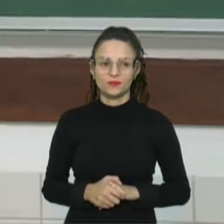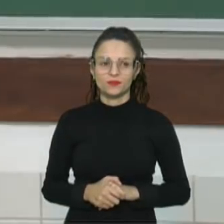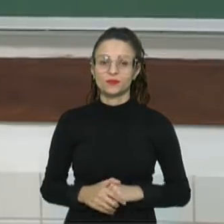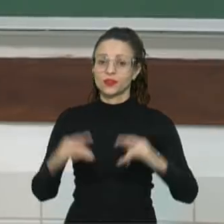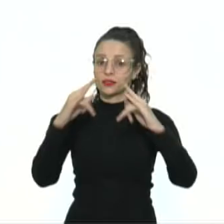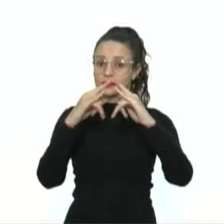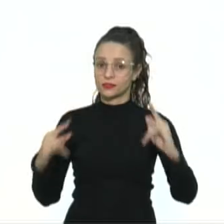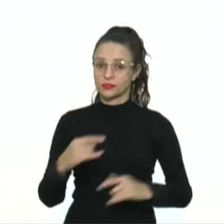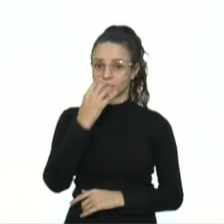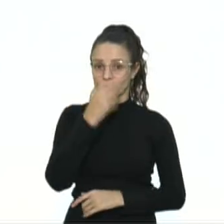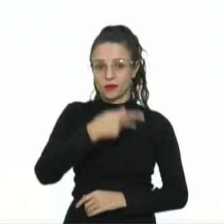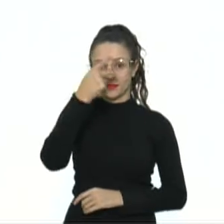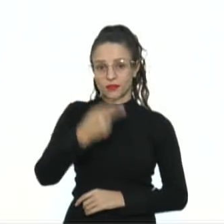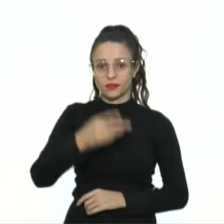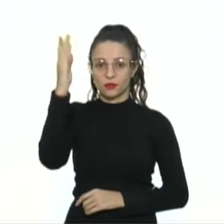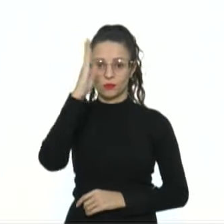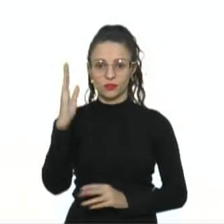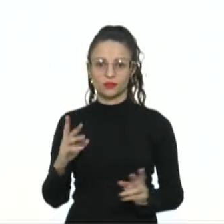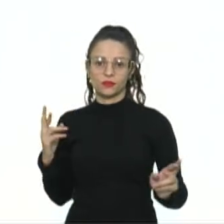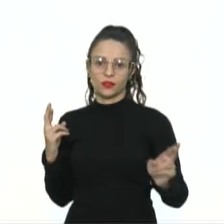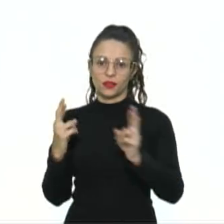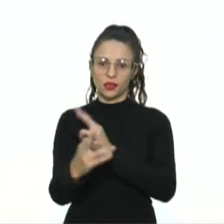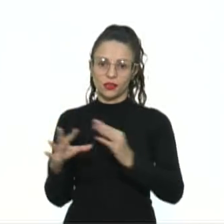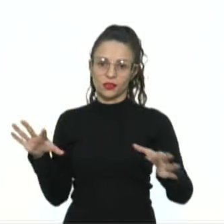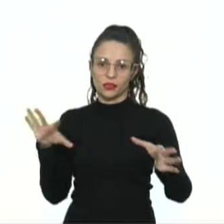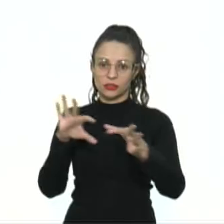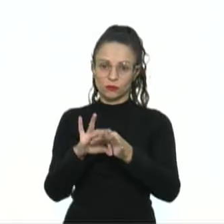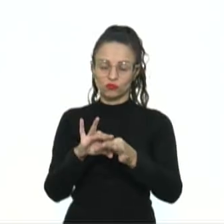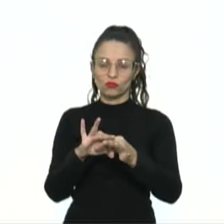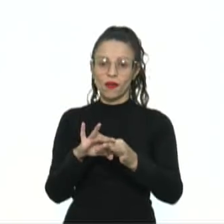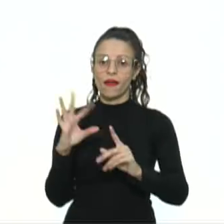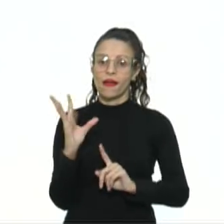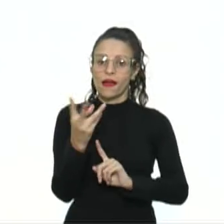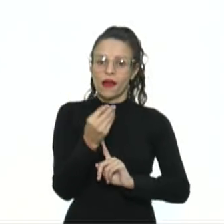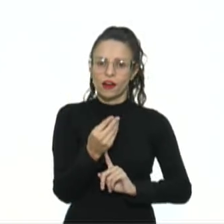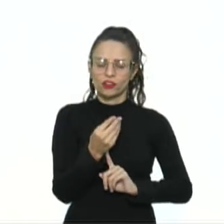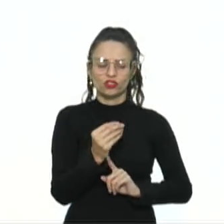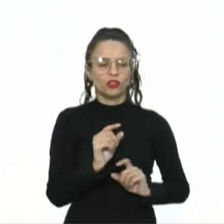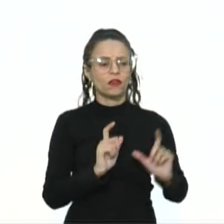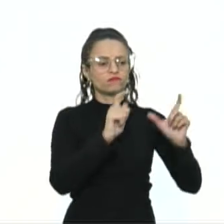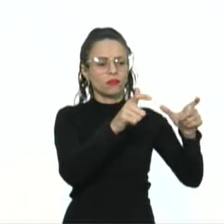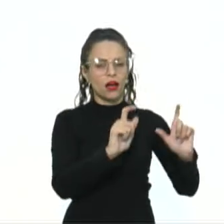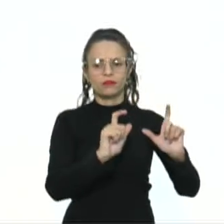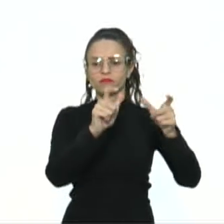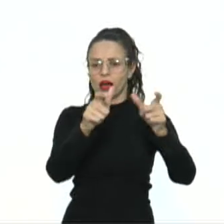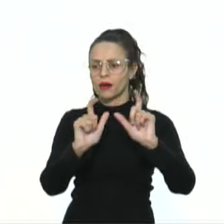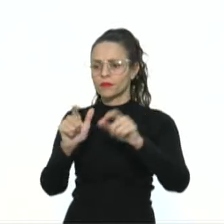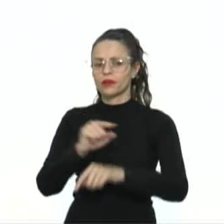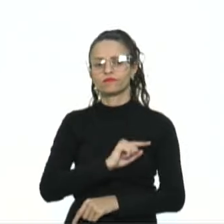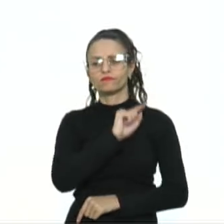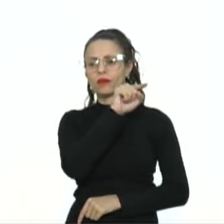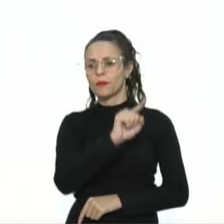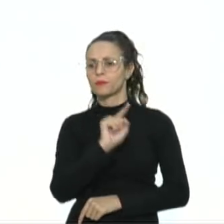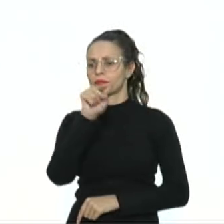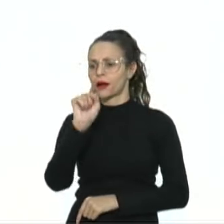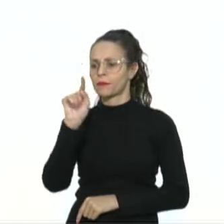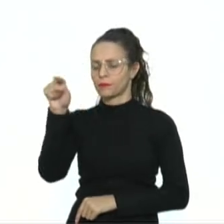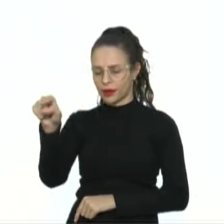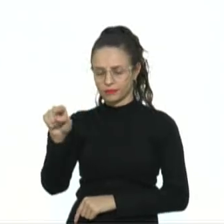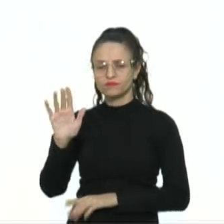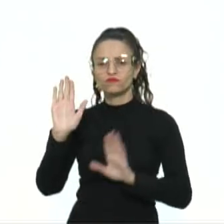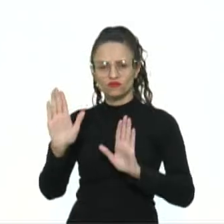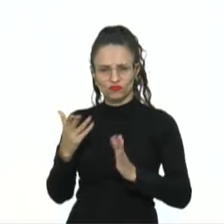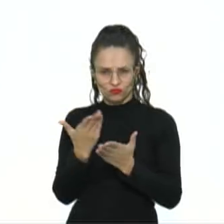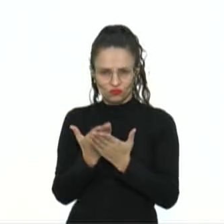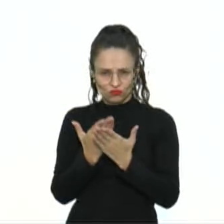O circo no Brasil está relacionado à arte mambembe, que vimos na aula 19 quando falamos da comédia dell'arte, e vimos